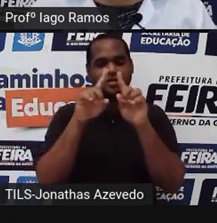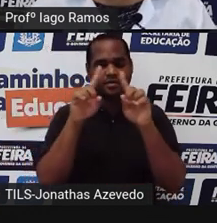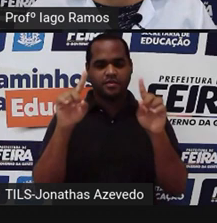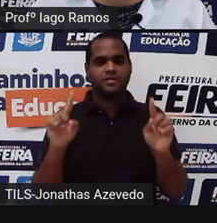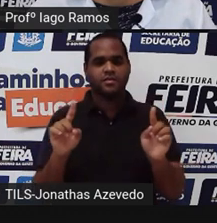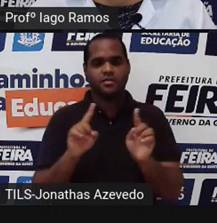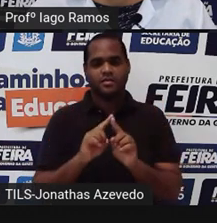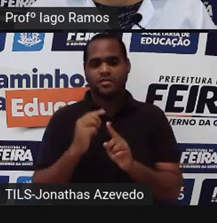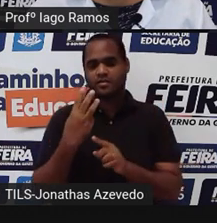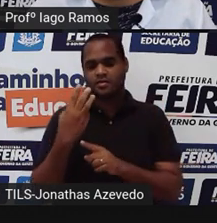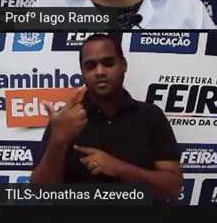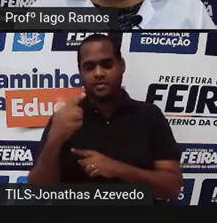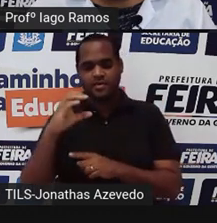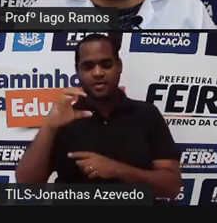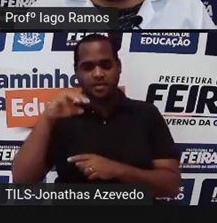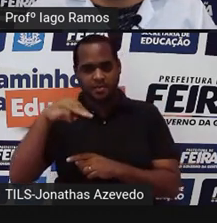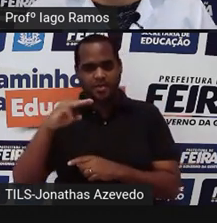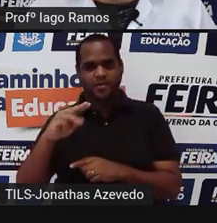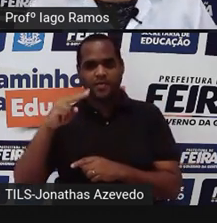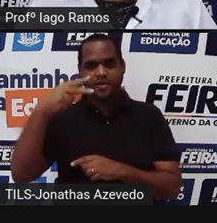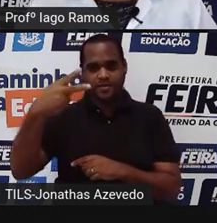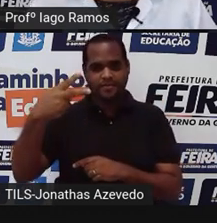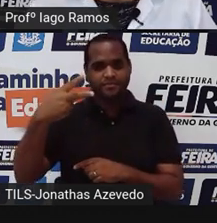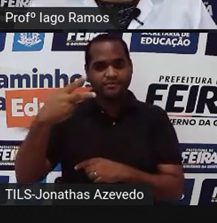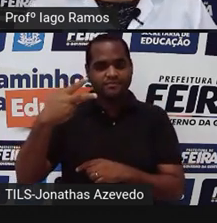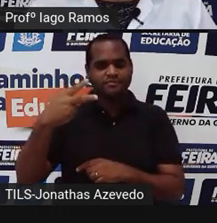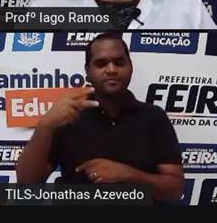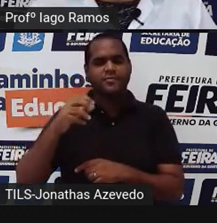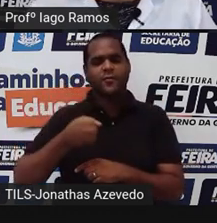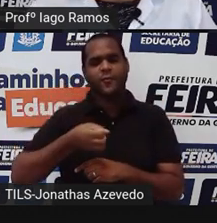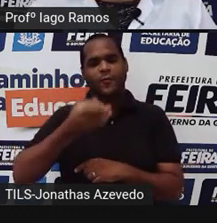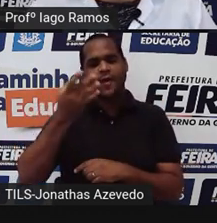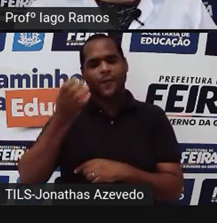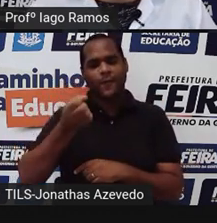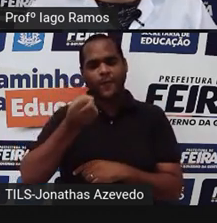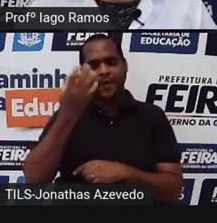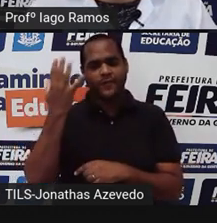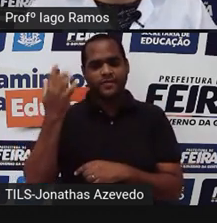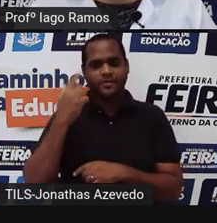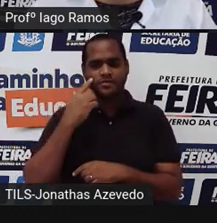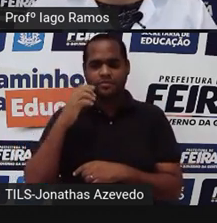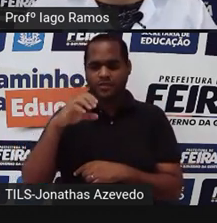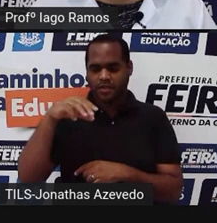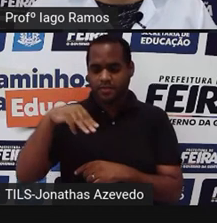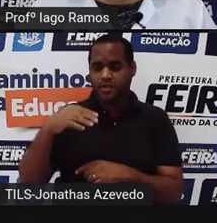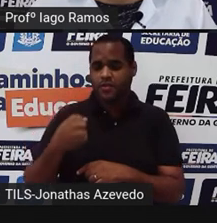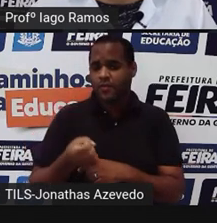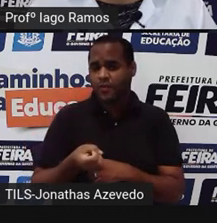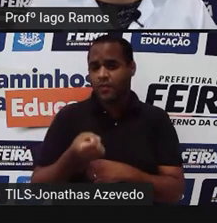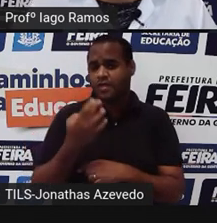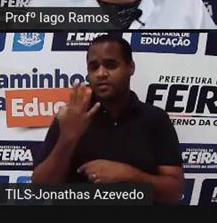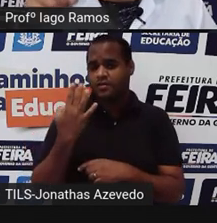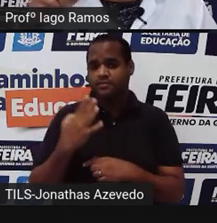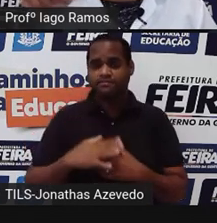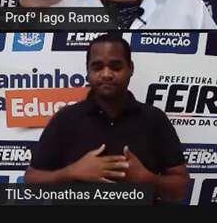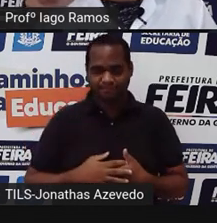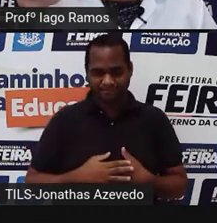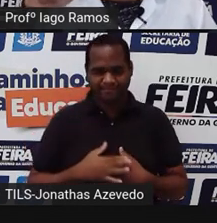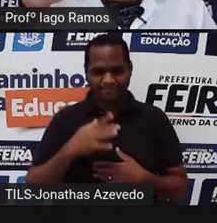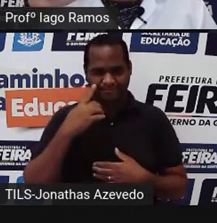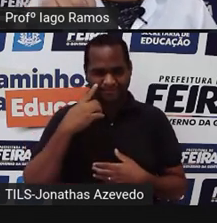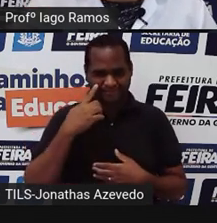32 centímetros quadrados, quais as medidas das dimensões em centímetro? Ou seja,